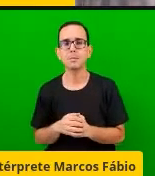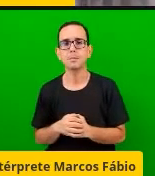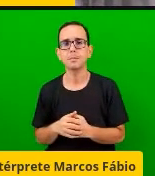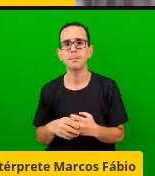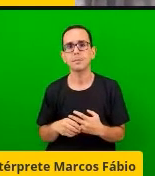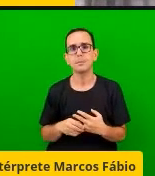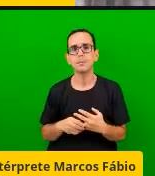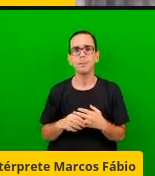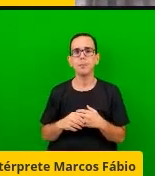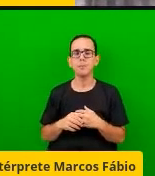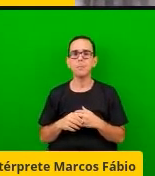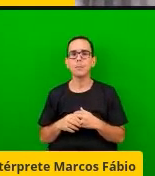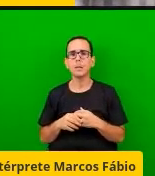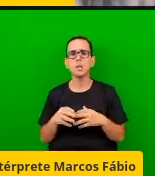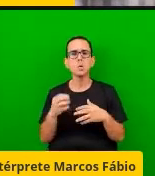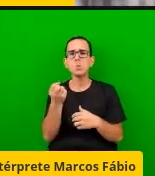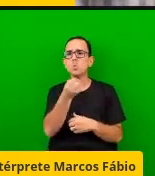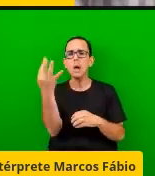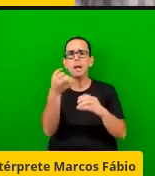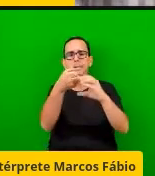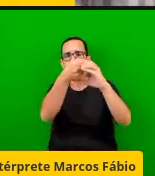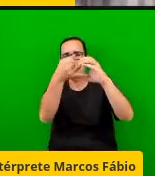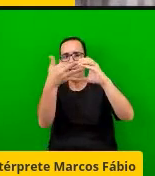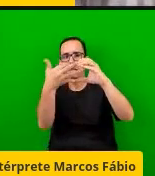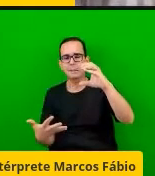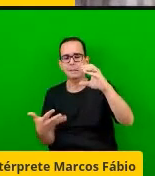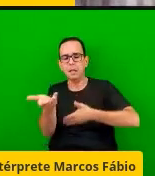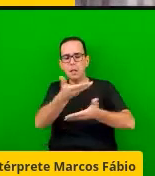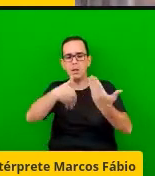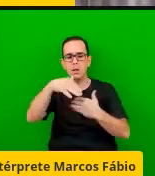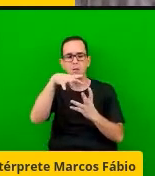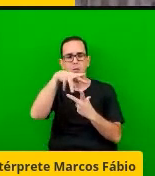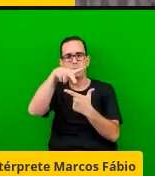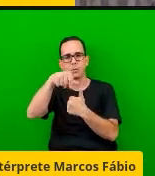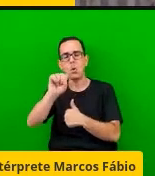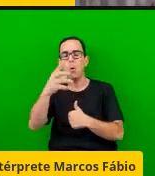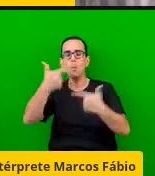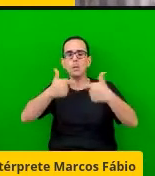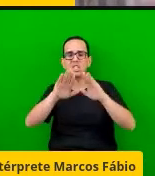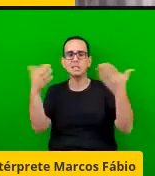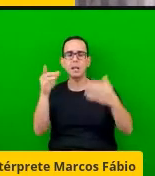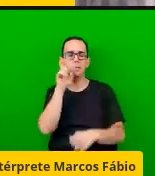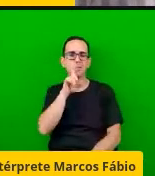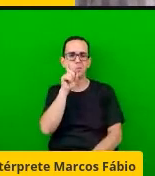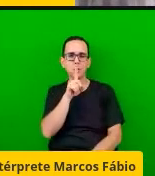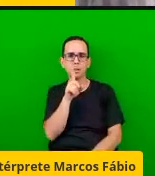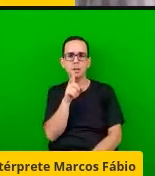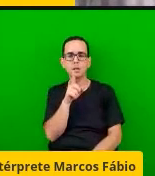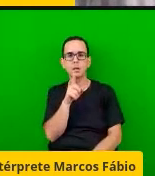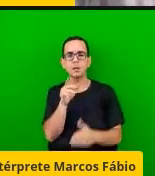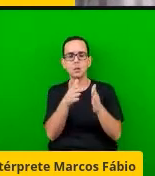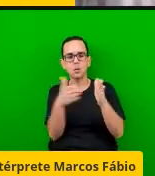Avançando. Quais são as características das relações internacionais ou da política externa americana no período Trump?